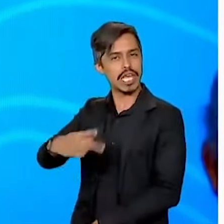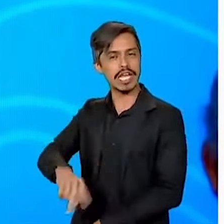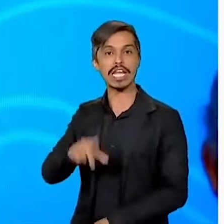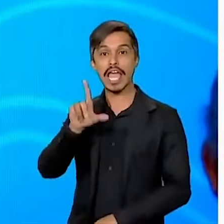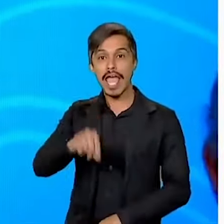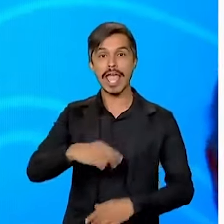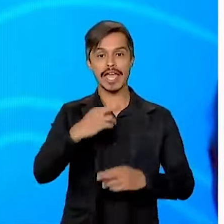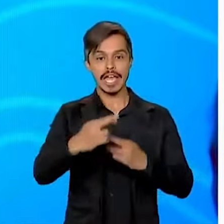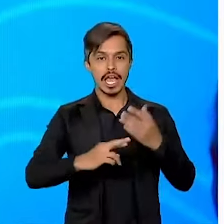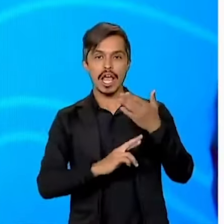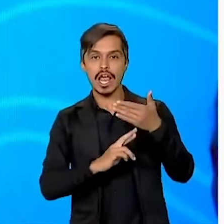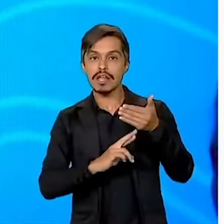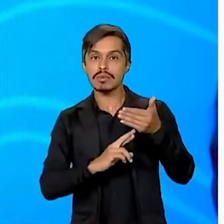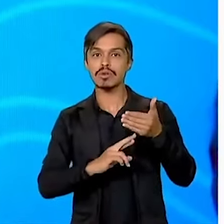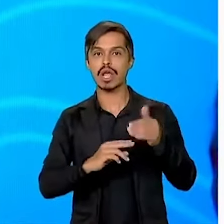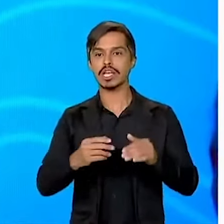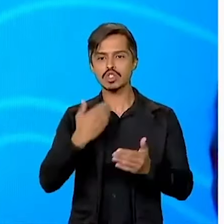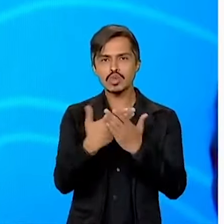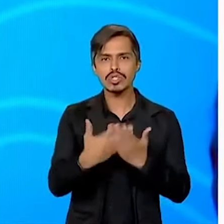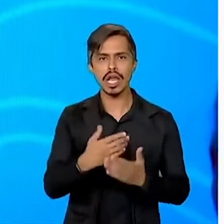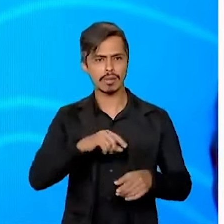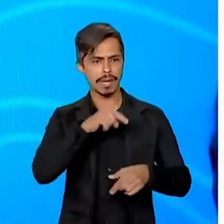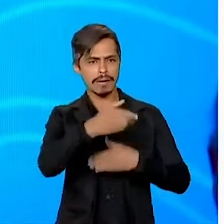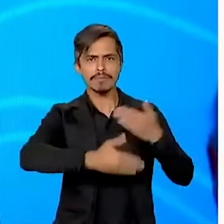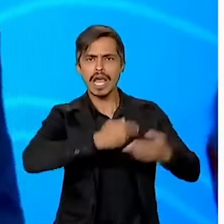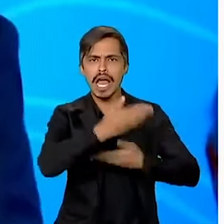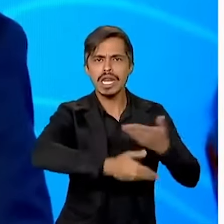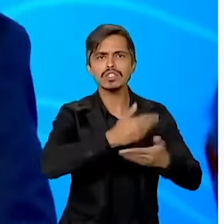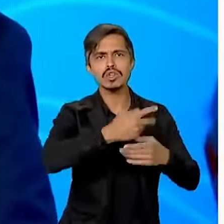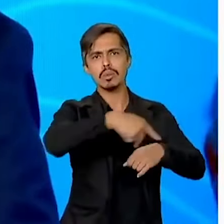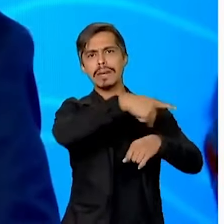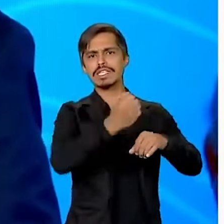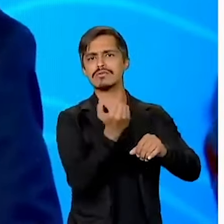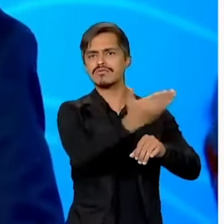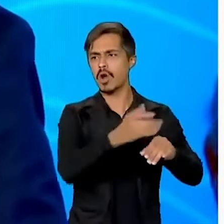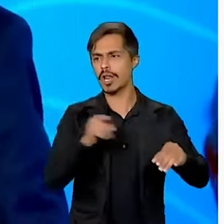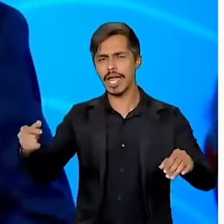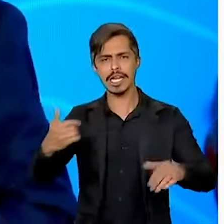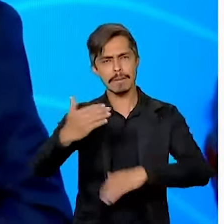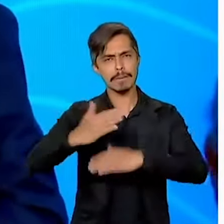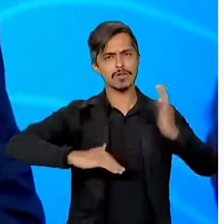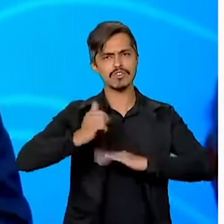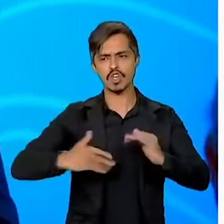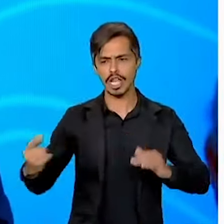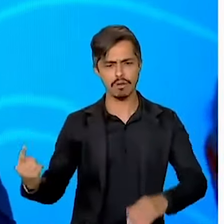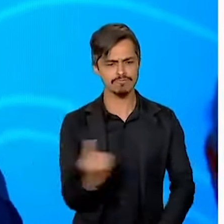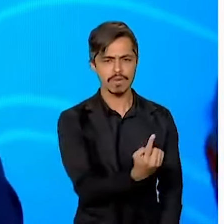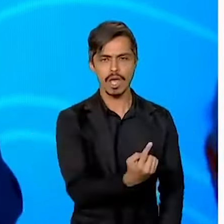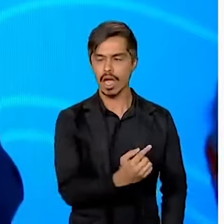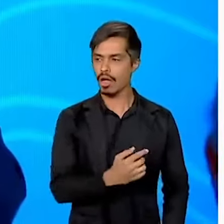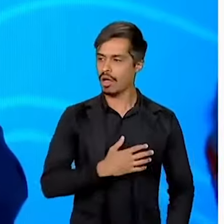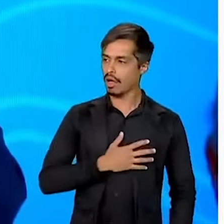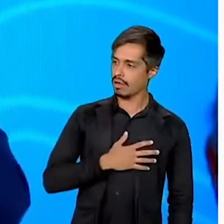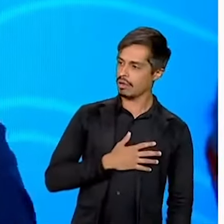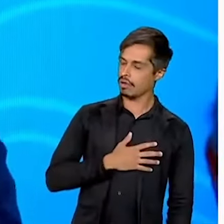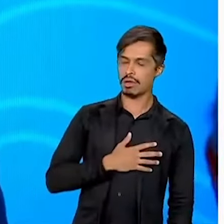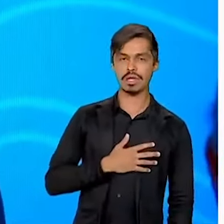em São Paulo, Aloysio. O filho está fazendo diplomacia. Filha de empregada doméstica